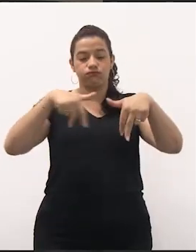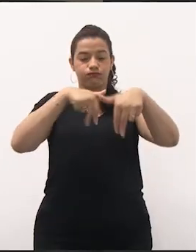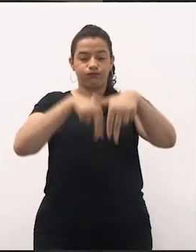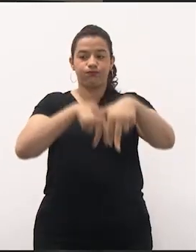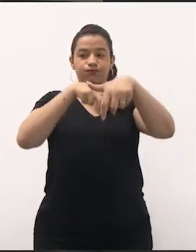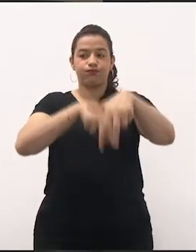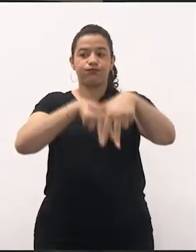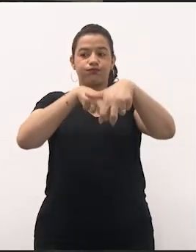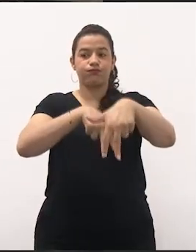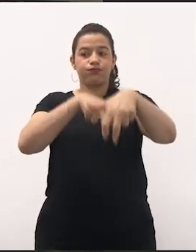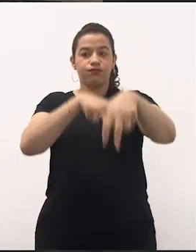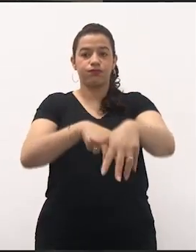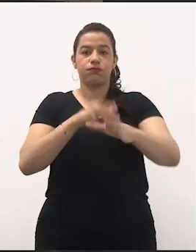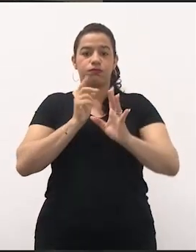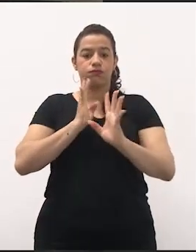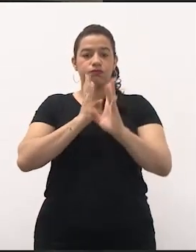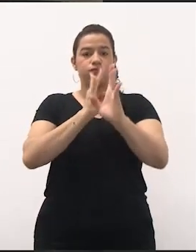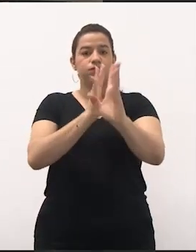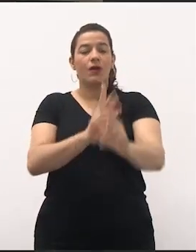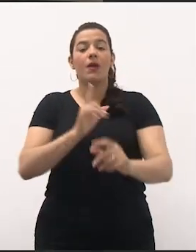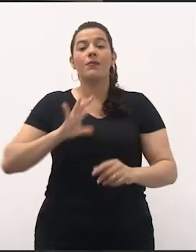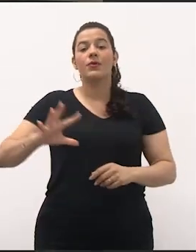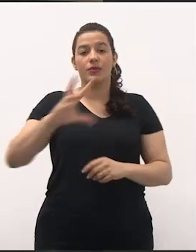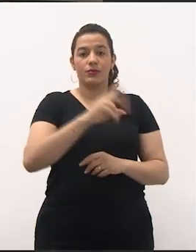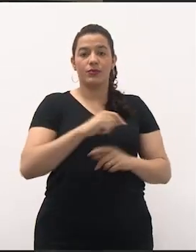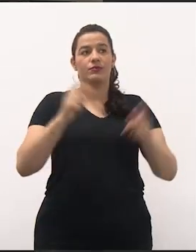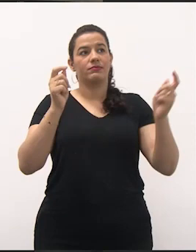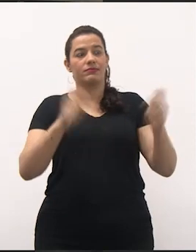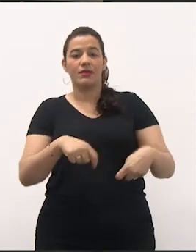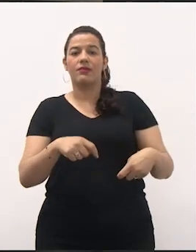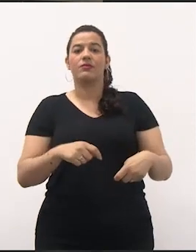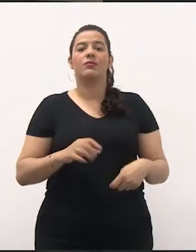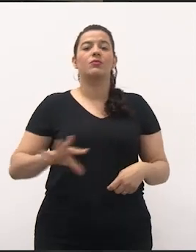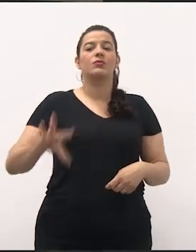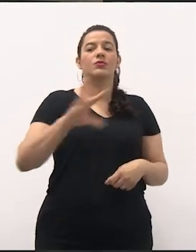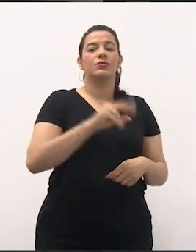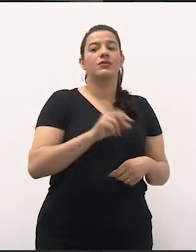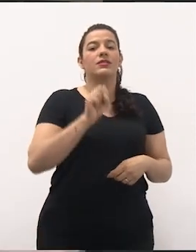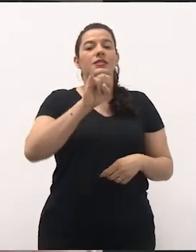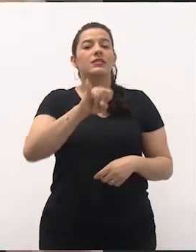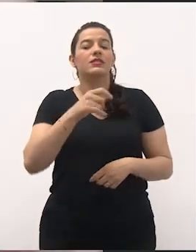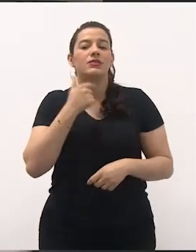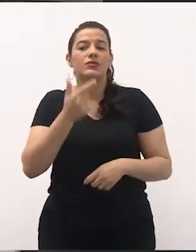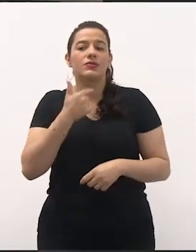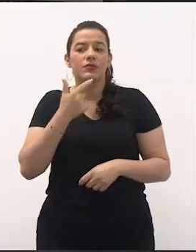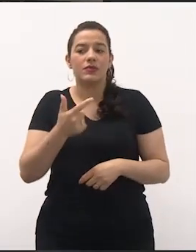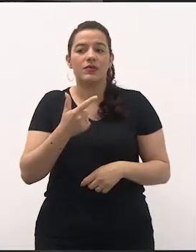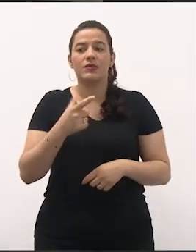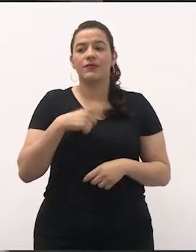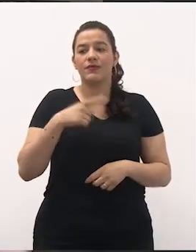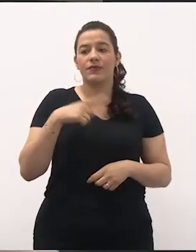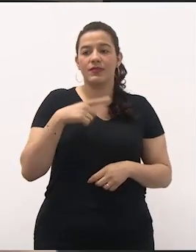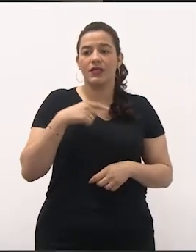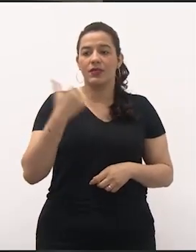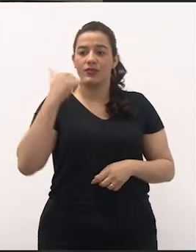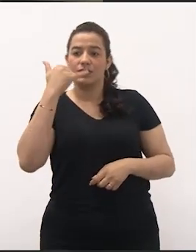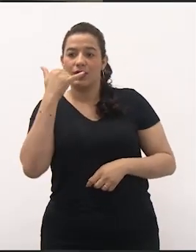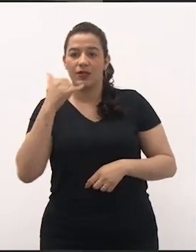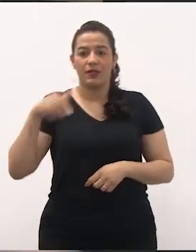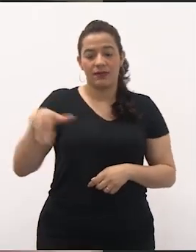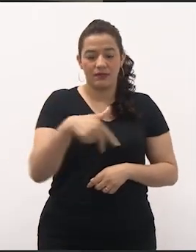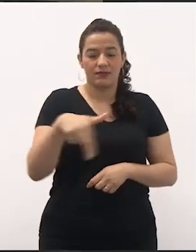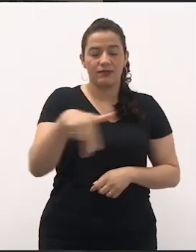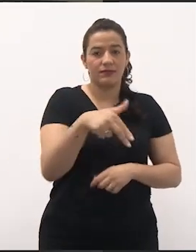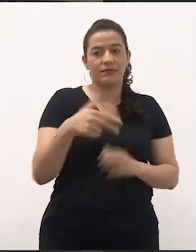que essa caminhada só é possível porque teve o retorno, né? Mas e se não tivesse? Seria como? Você ia ficar em pé na frente do seu celular caminhando pela sua